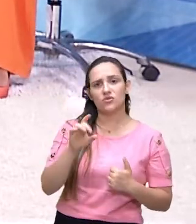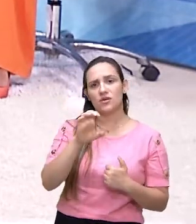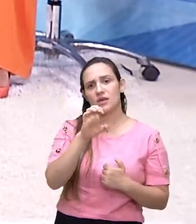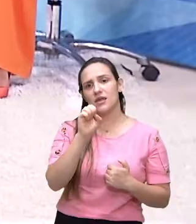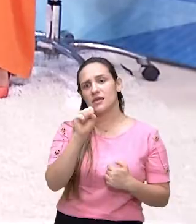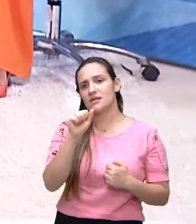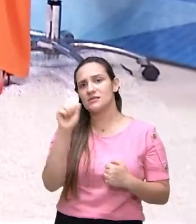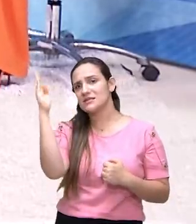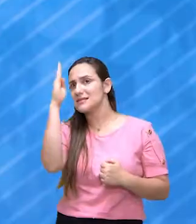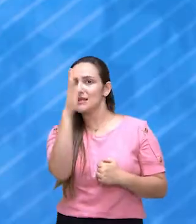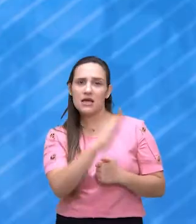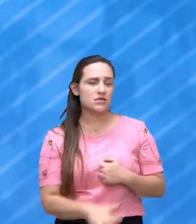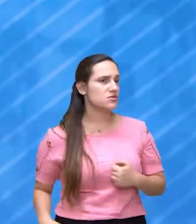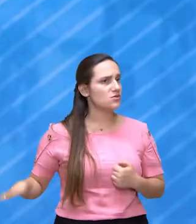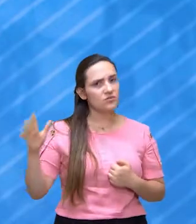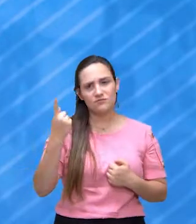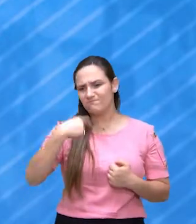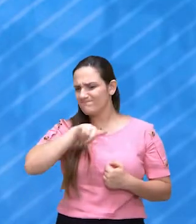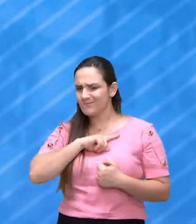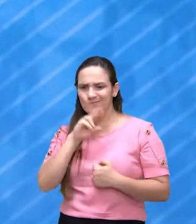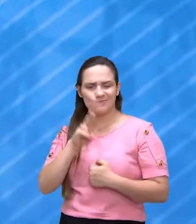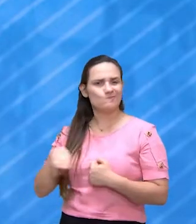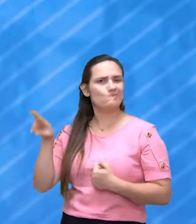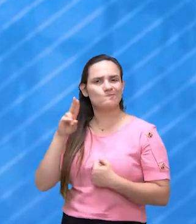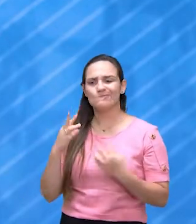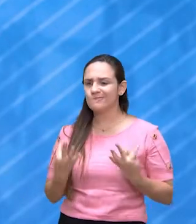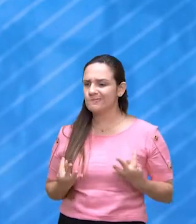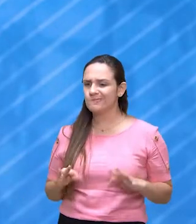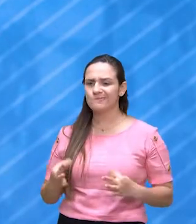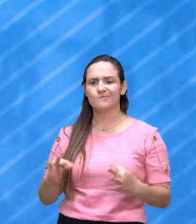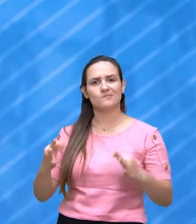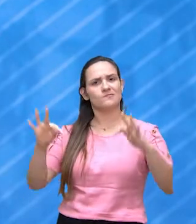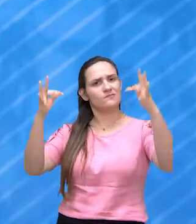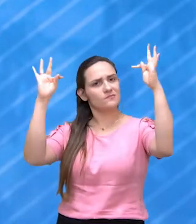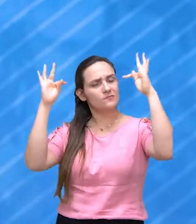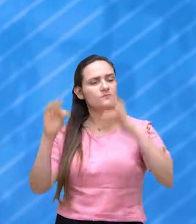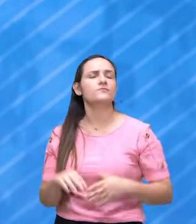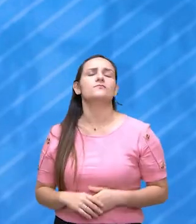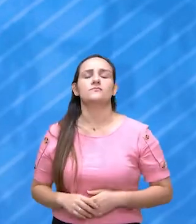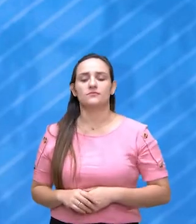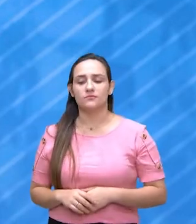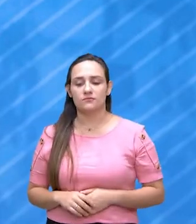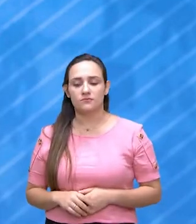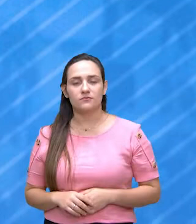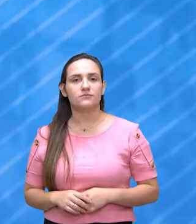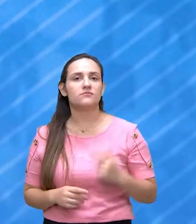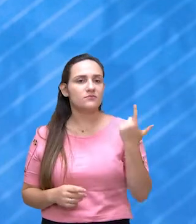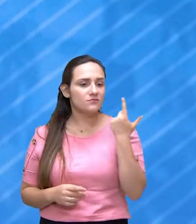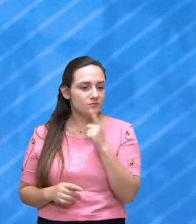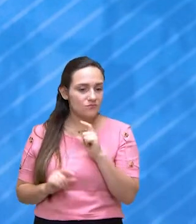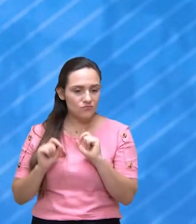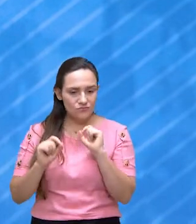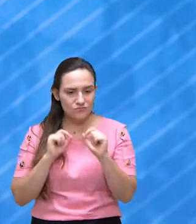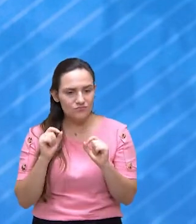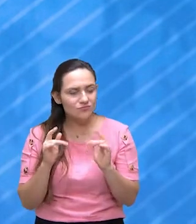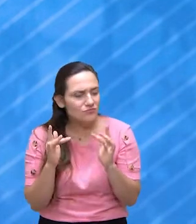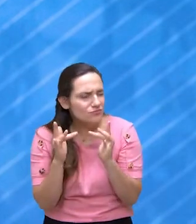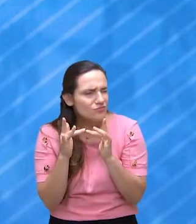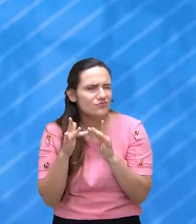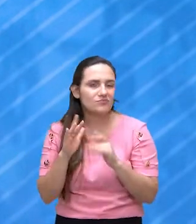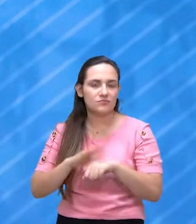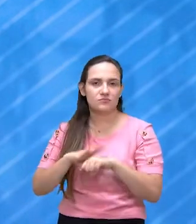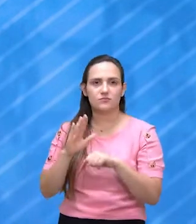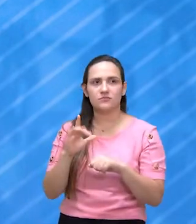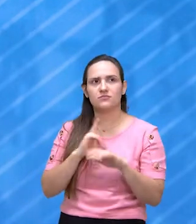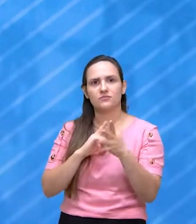vice-diretor da ESA nacional e nós investimos numa tecnologia que permitiu né Essa diminuição